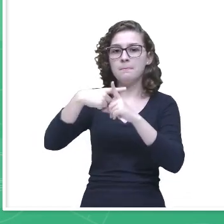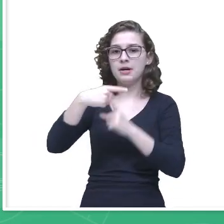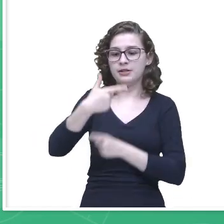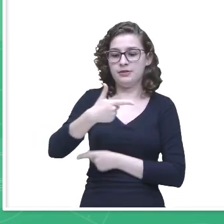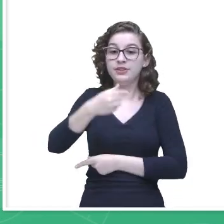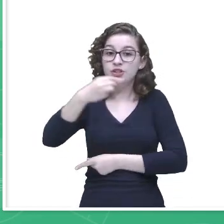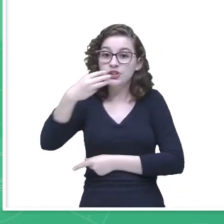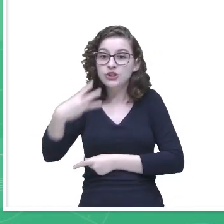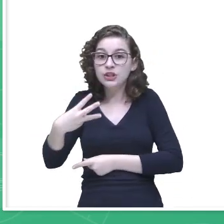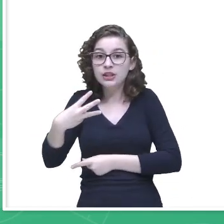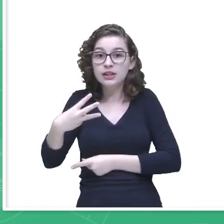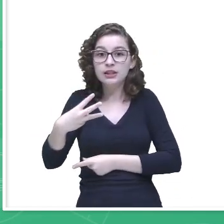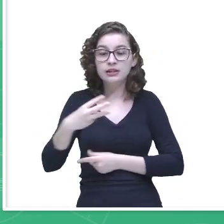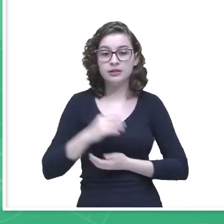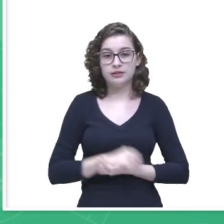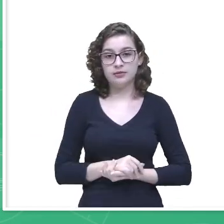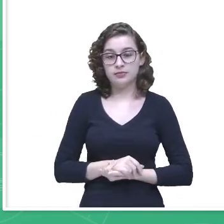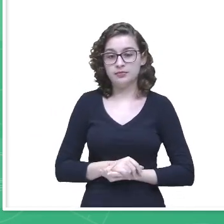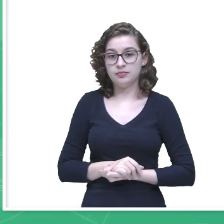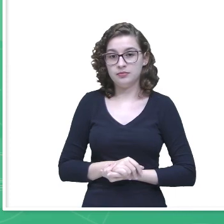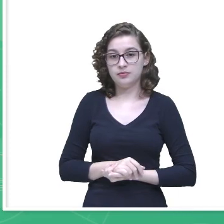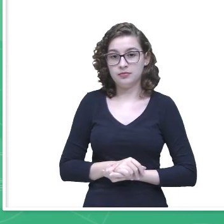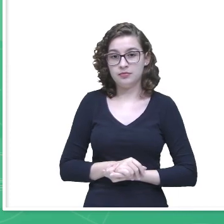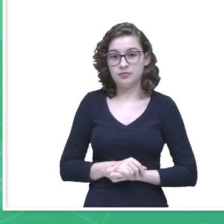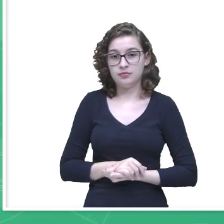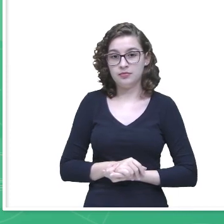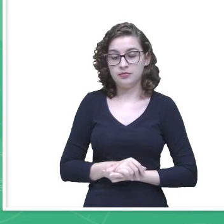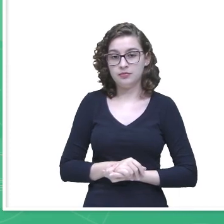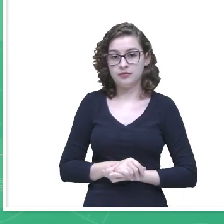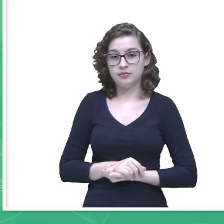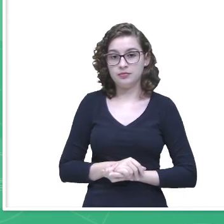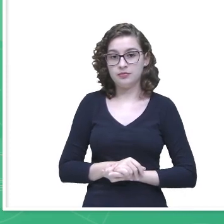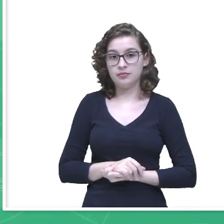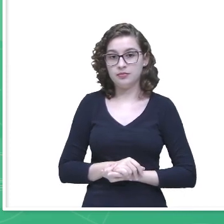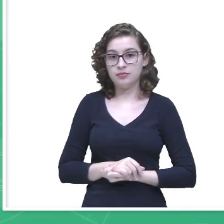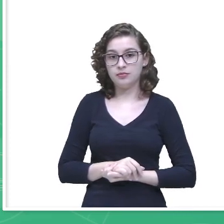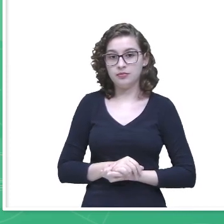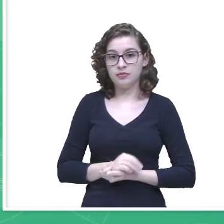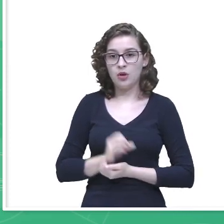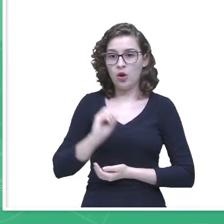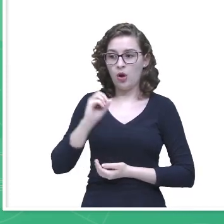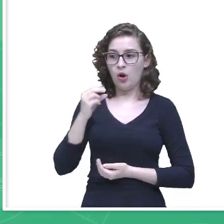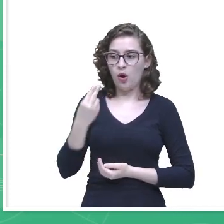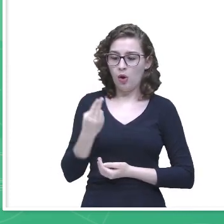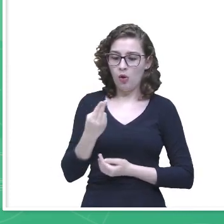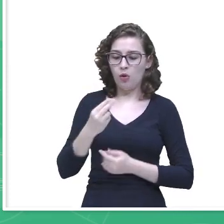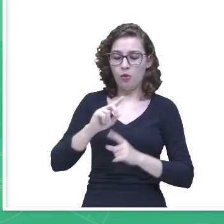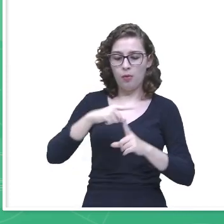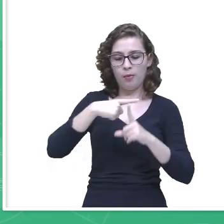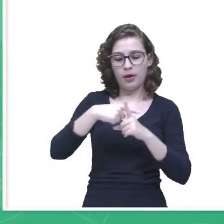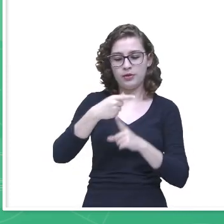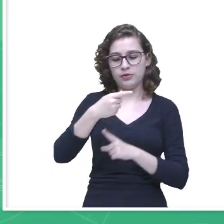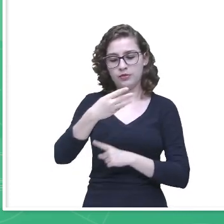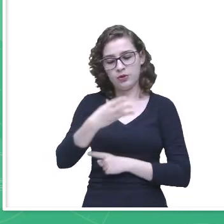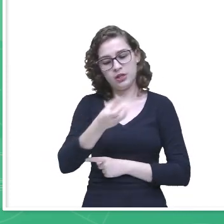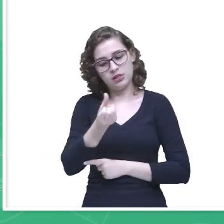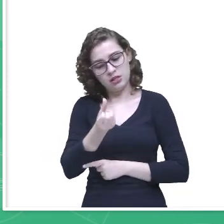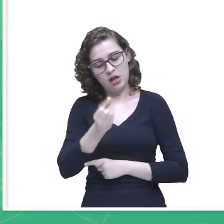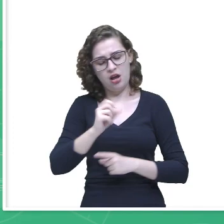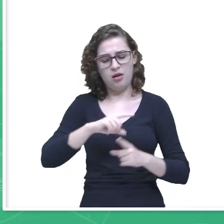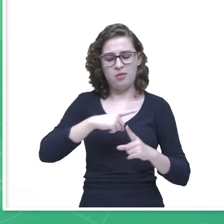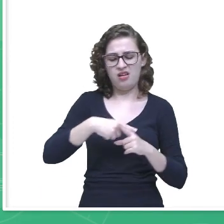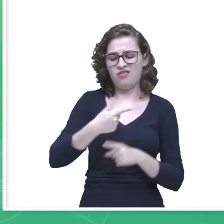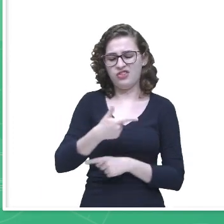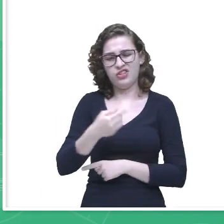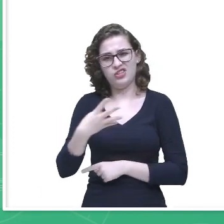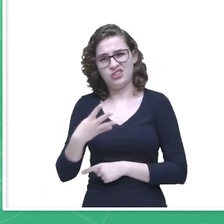de cromossomos, por exemplo, 46, ou acrescento mais 23, gente, aí eu vou ter o quê? Aí eu